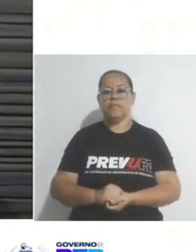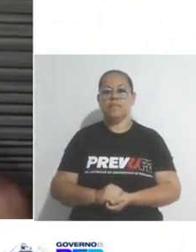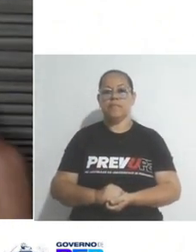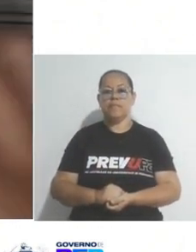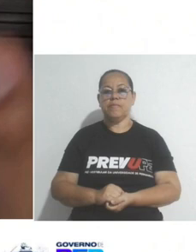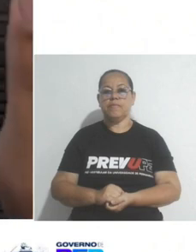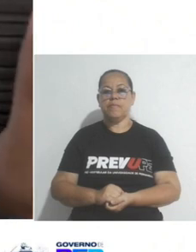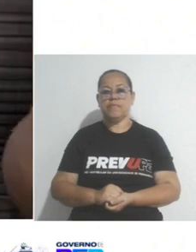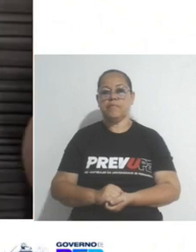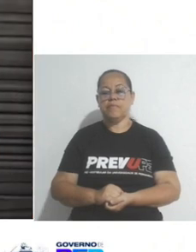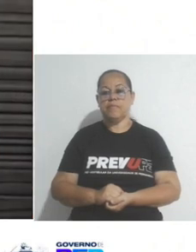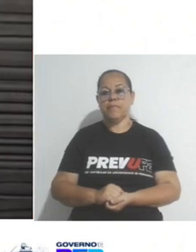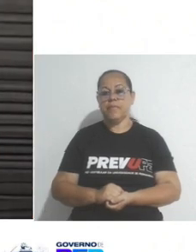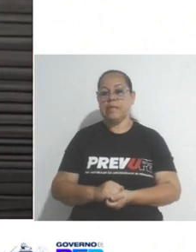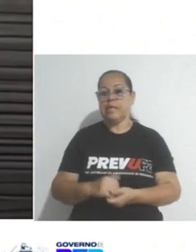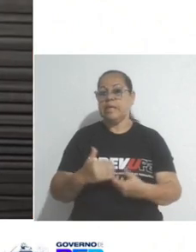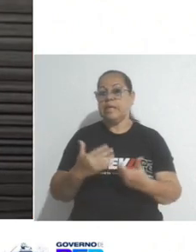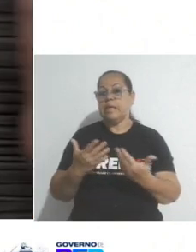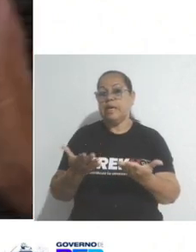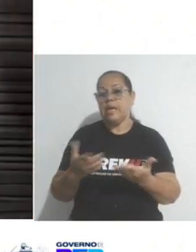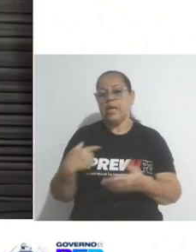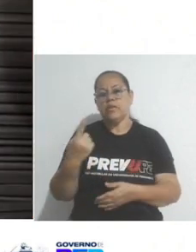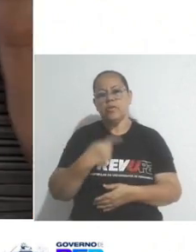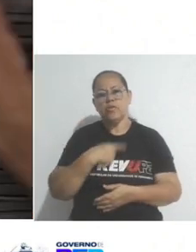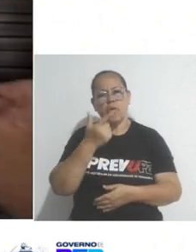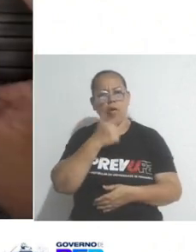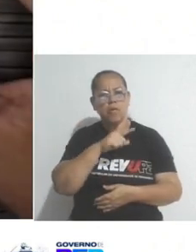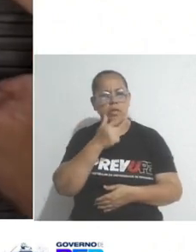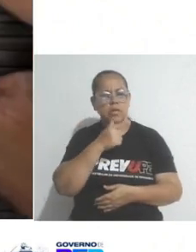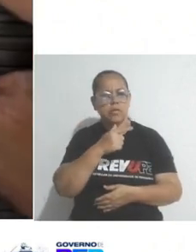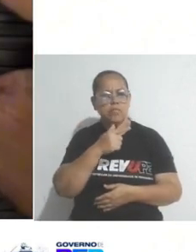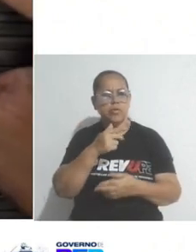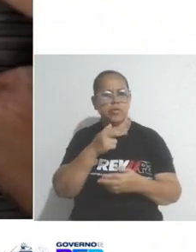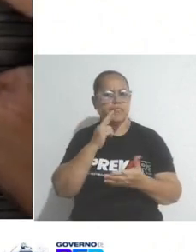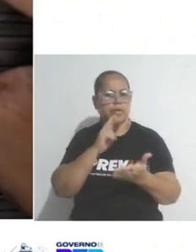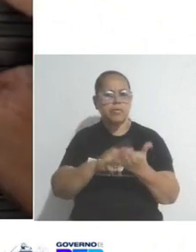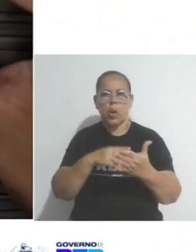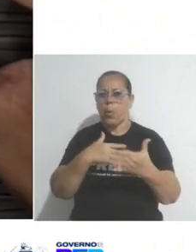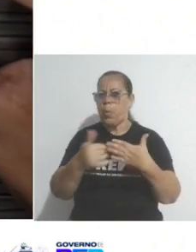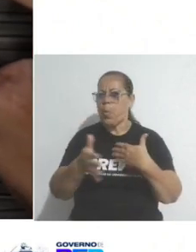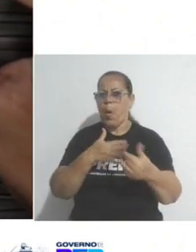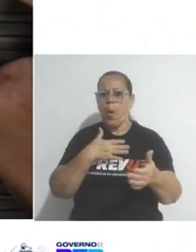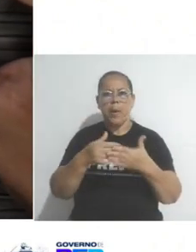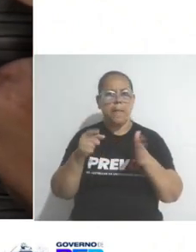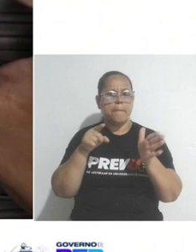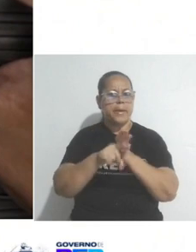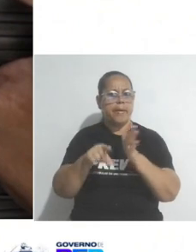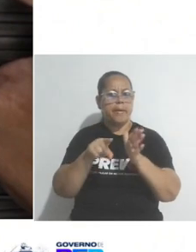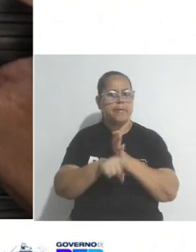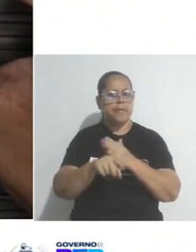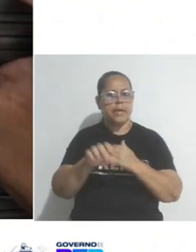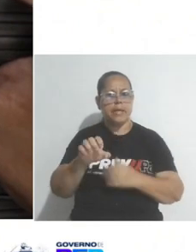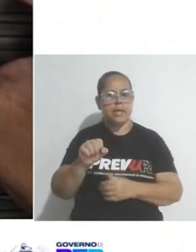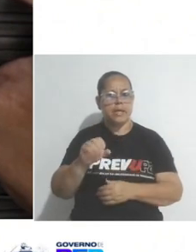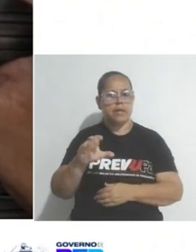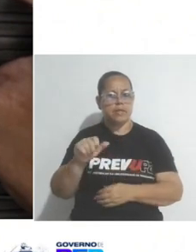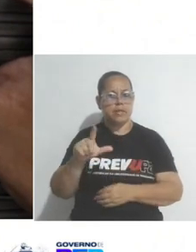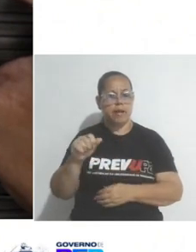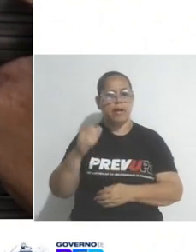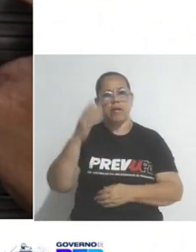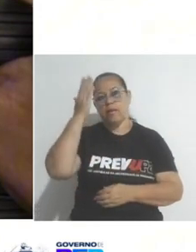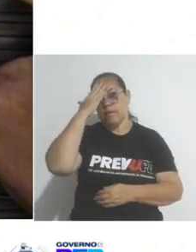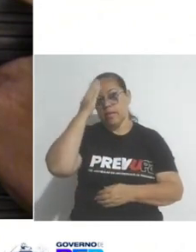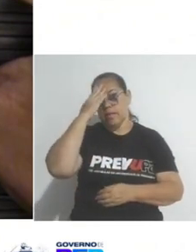a partir daqui a gente consegue resolver qualquer questão de escala simplesmente entendendo que a